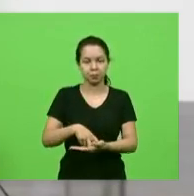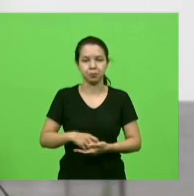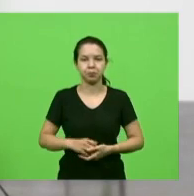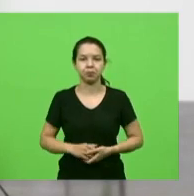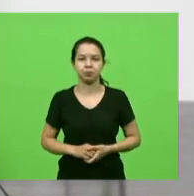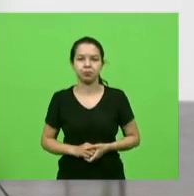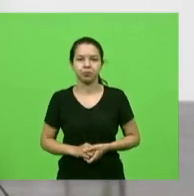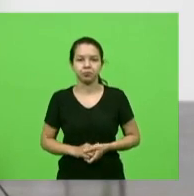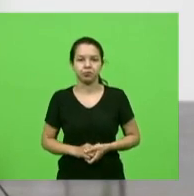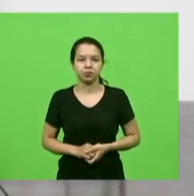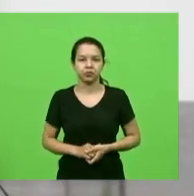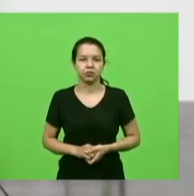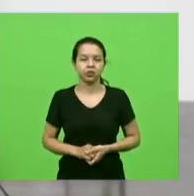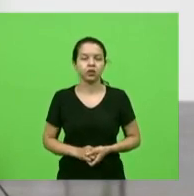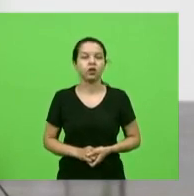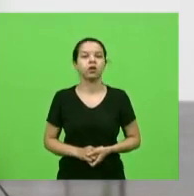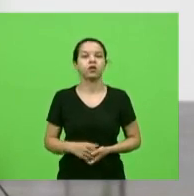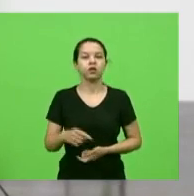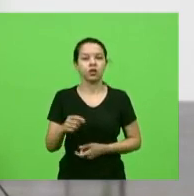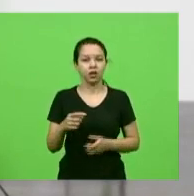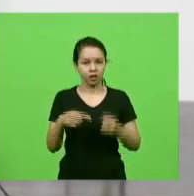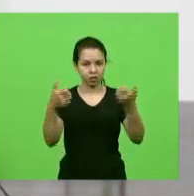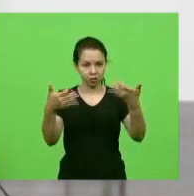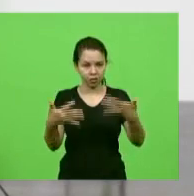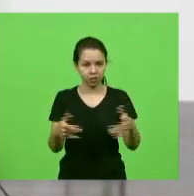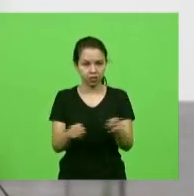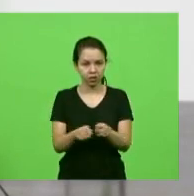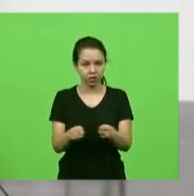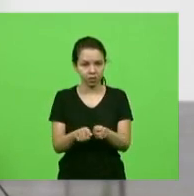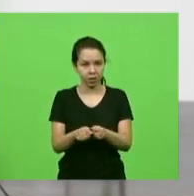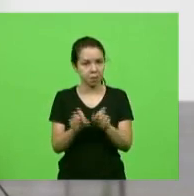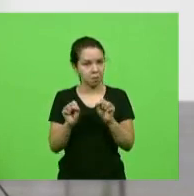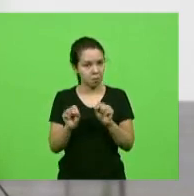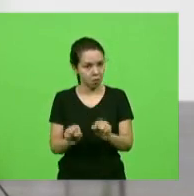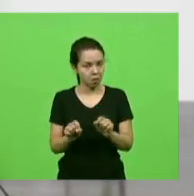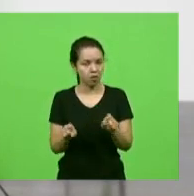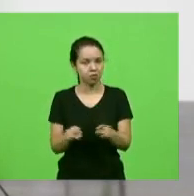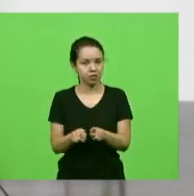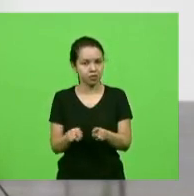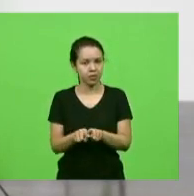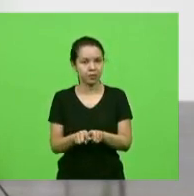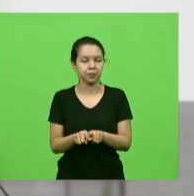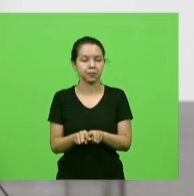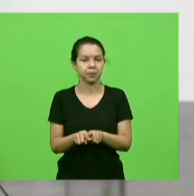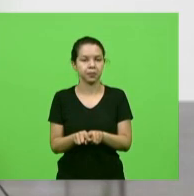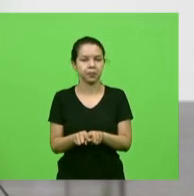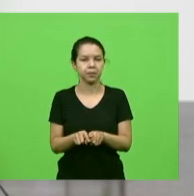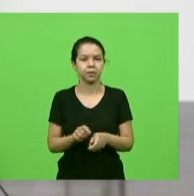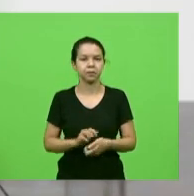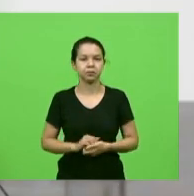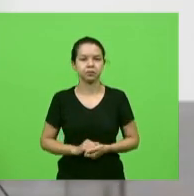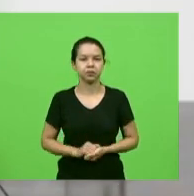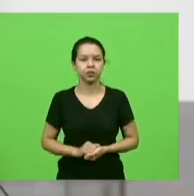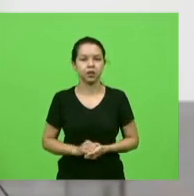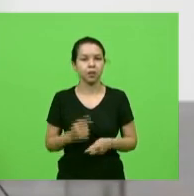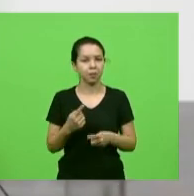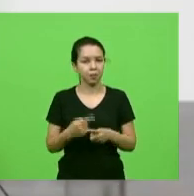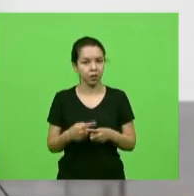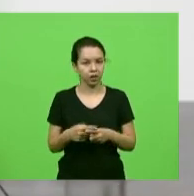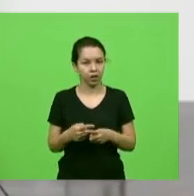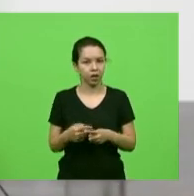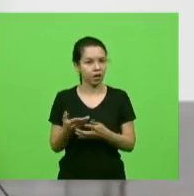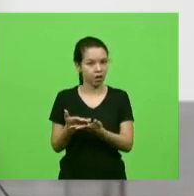que poderão também, porque é a elas, as partes e tão somente a